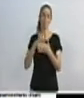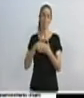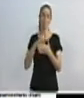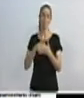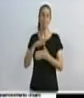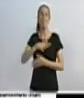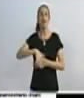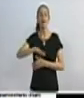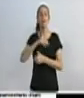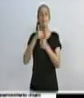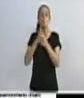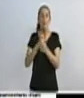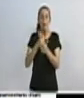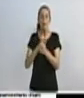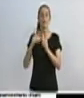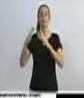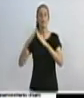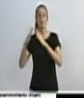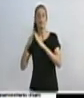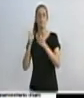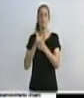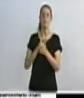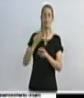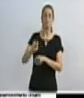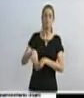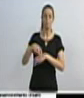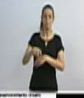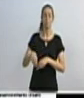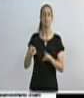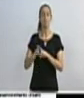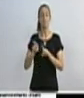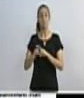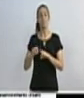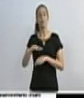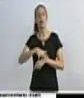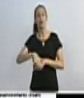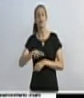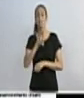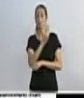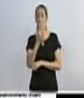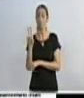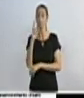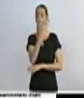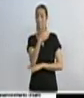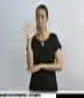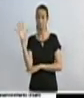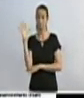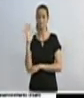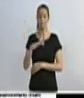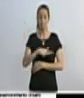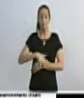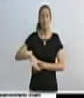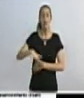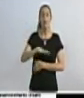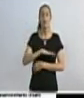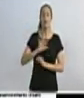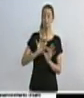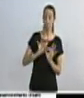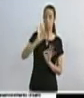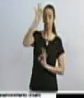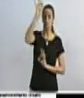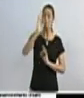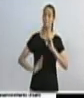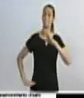zona residencial 1, a zona agrícola e a zona de proteção ambiental. Nesses zonamentos, a altura máxima da edificação é